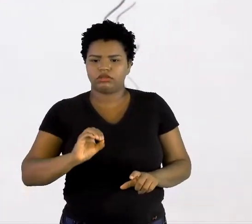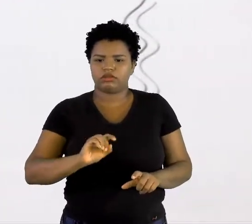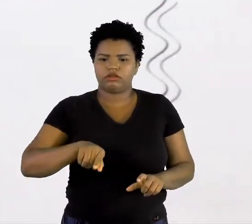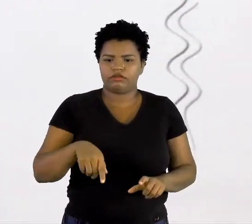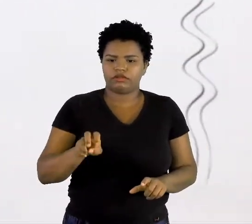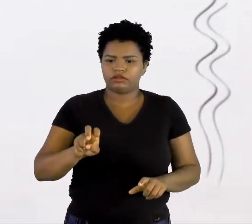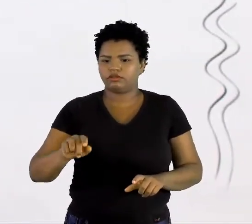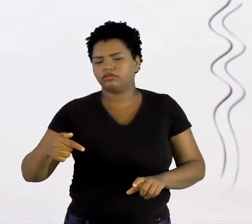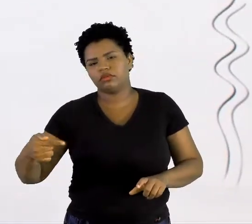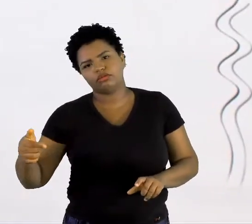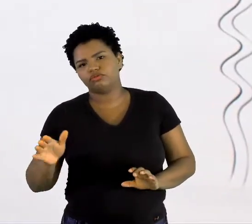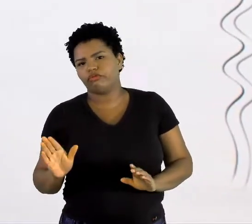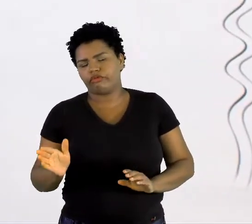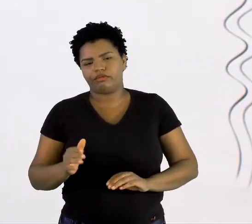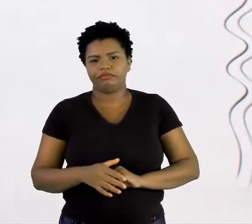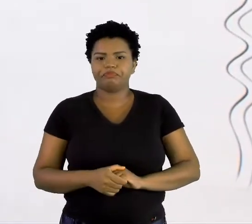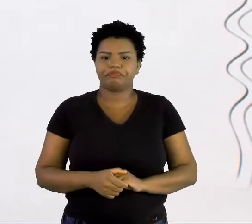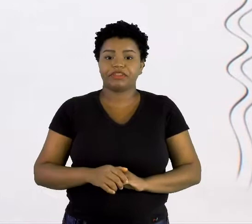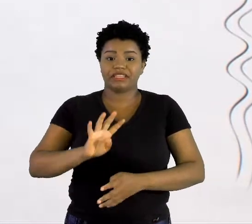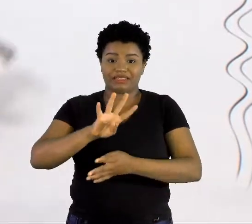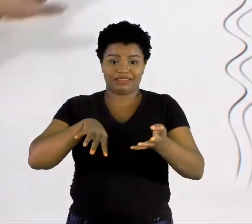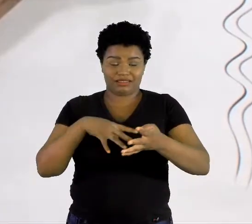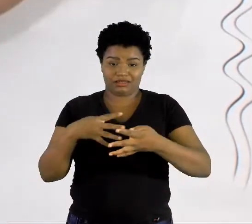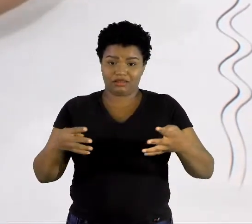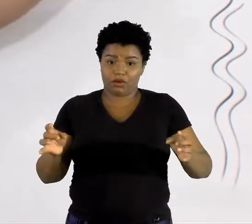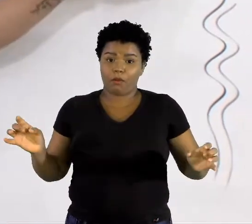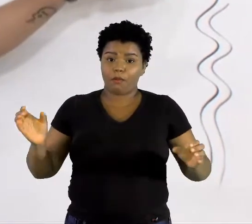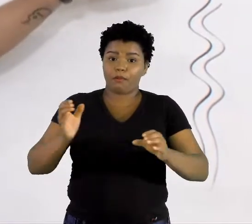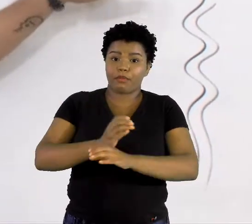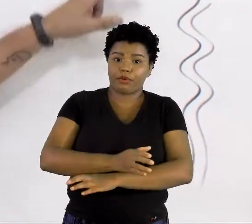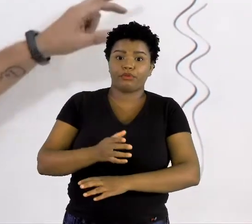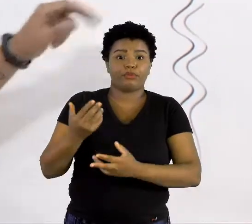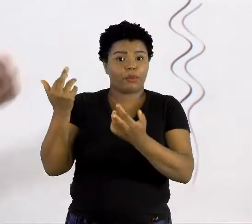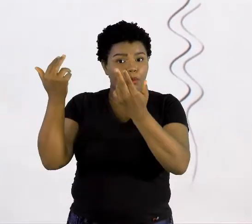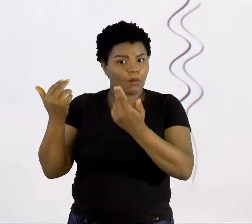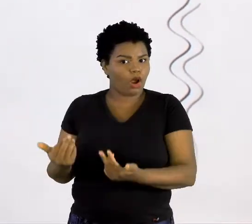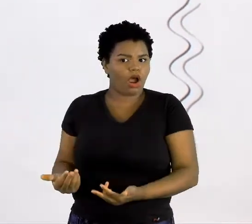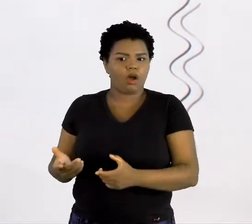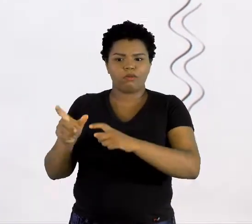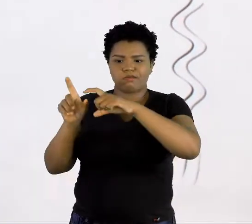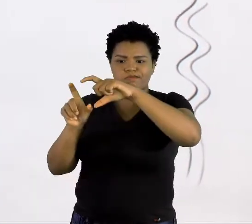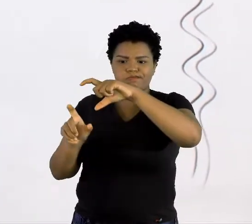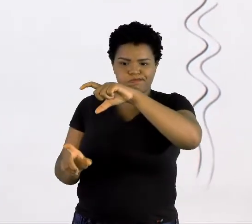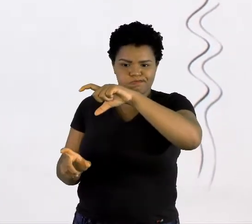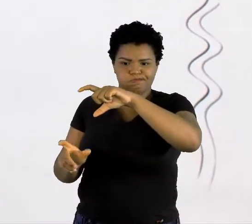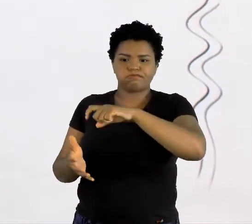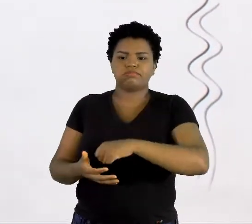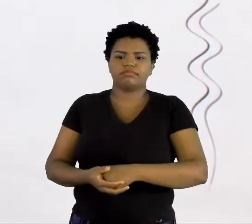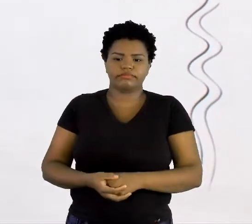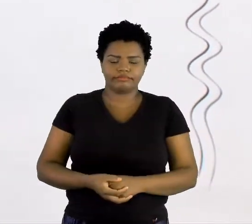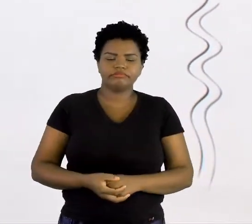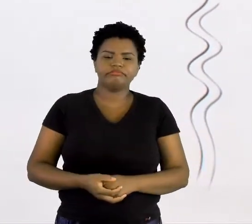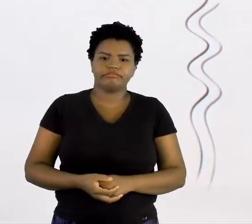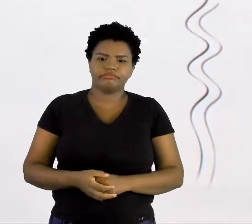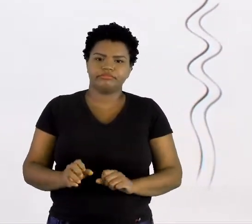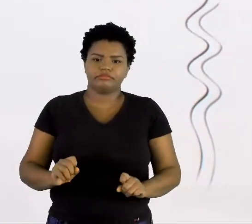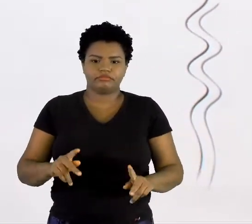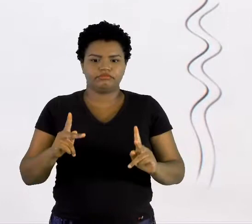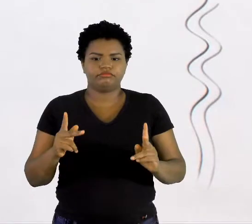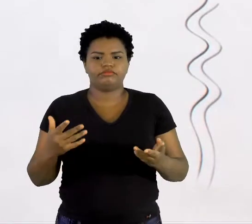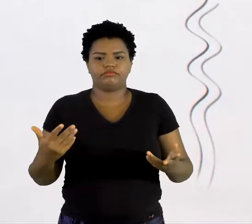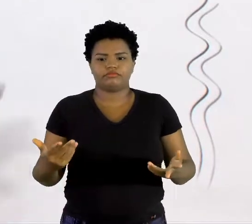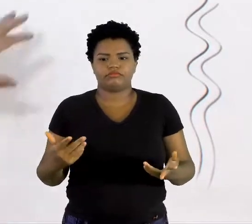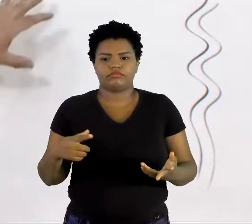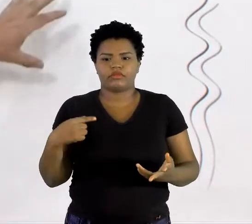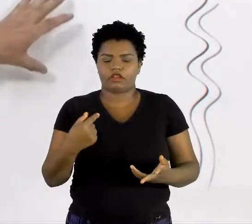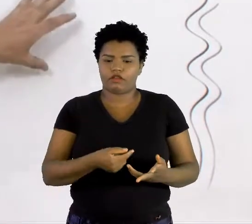Ok? Na tabela trigonométrica completa, estará assim também, na sua forma decimal. Ok? Então, nós vamos trabalhar com multiplicação de